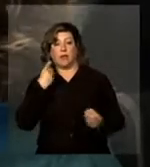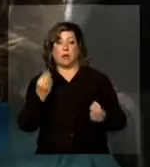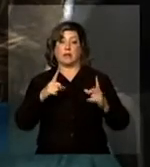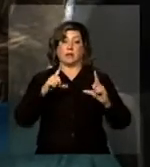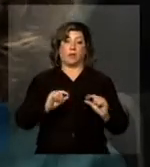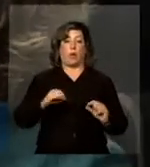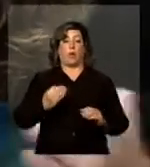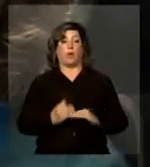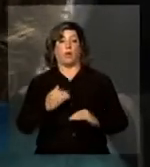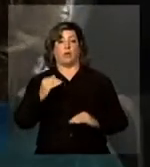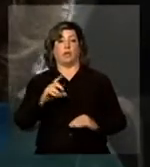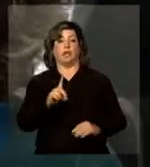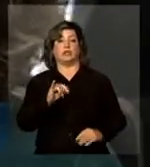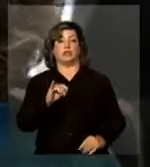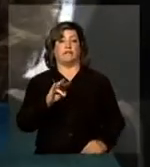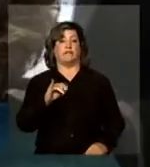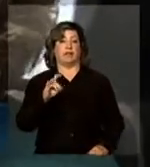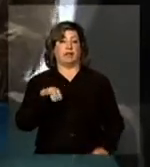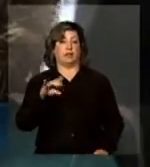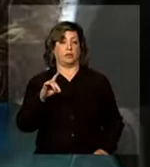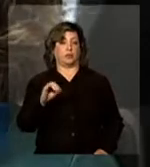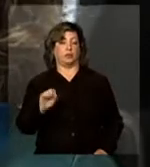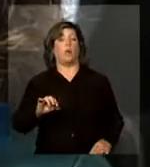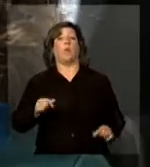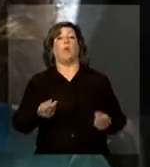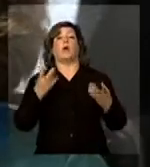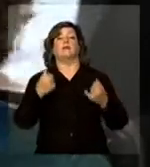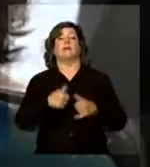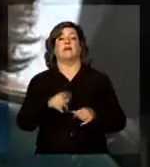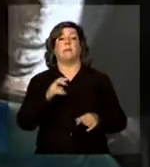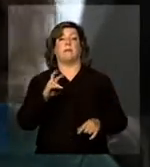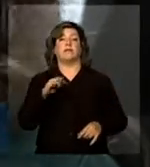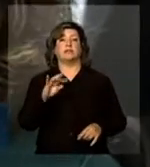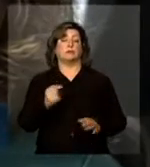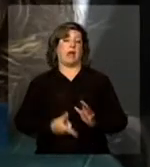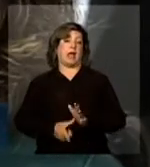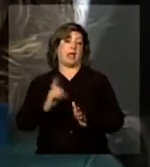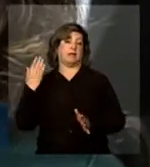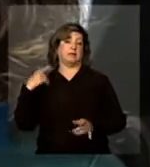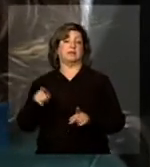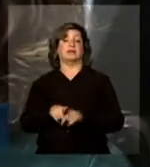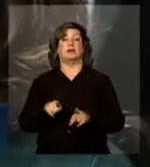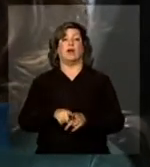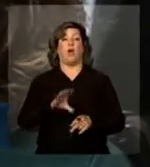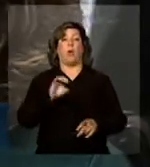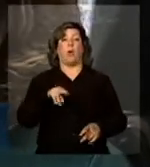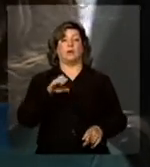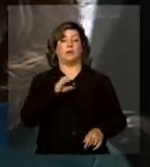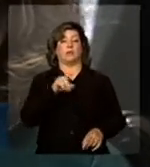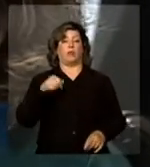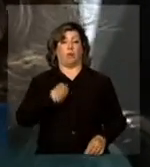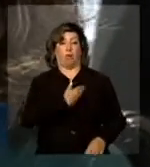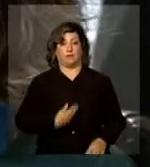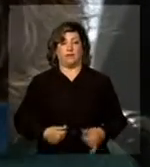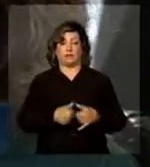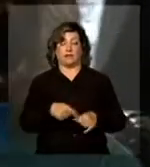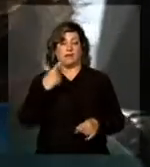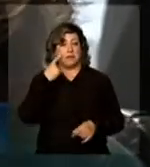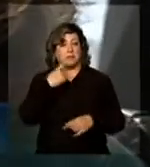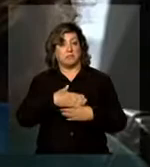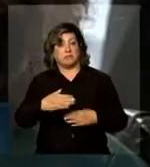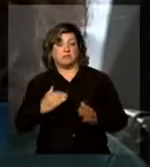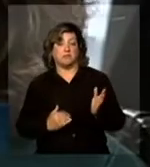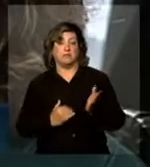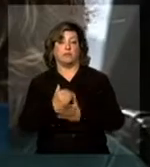ou aumentou, quanto que estava previsto antes, e se, principalmente de concessões, se o governo está prevendo um aumento